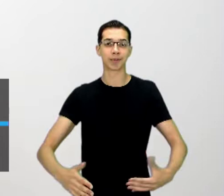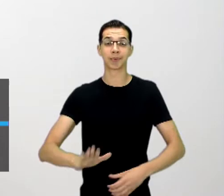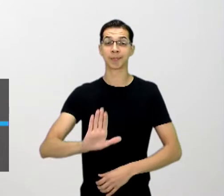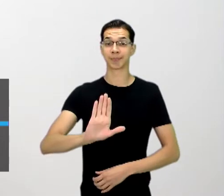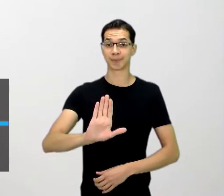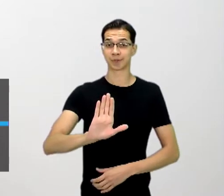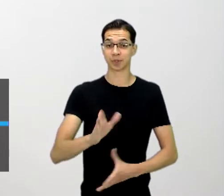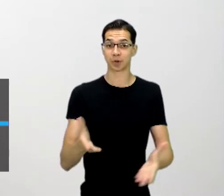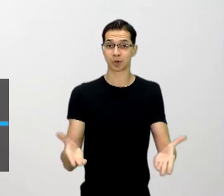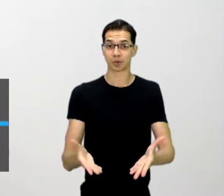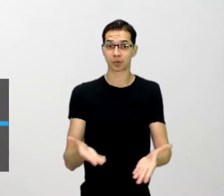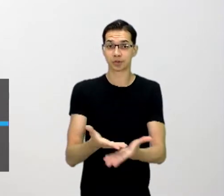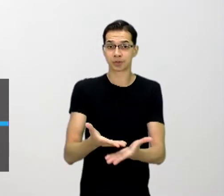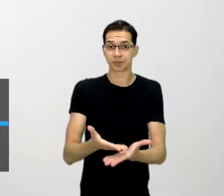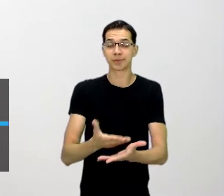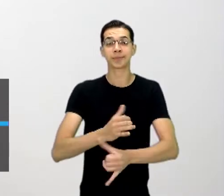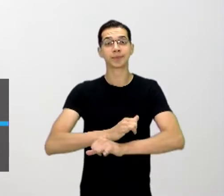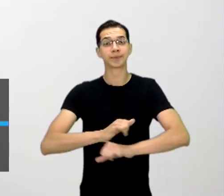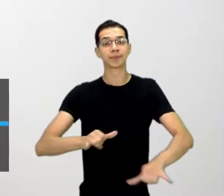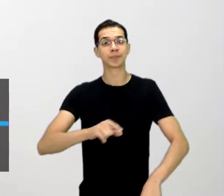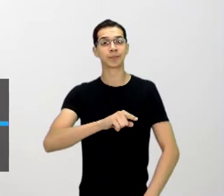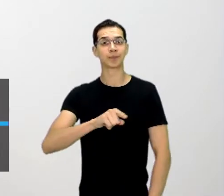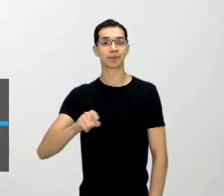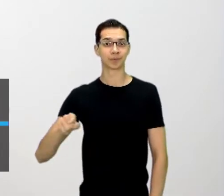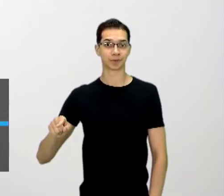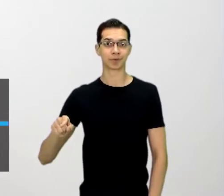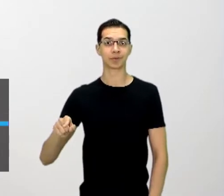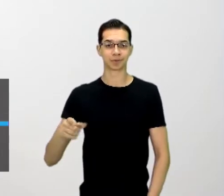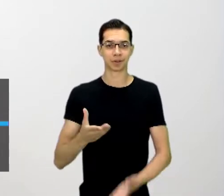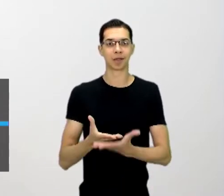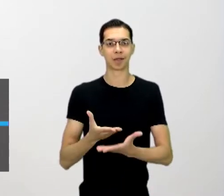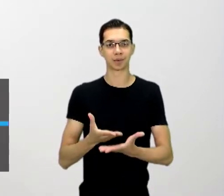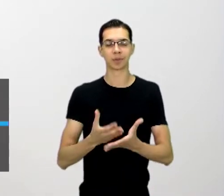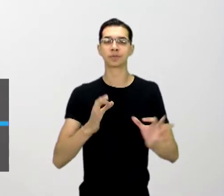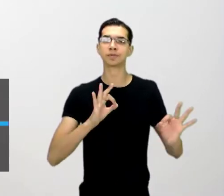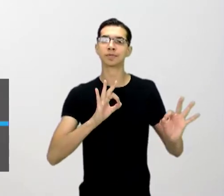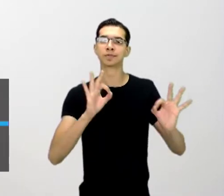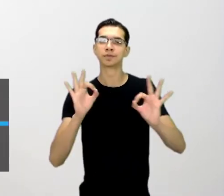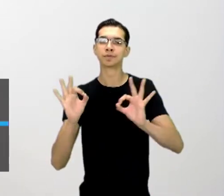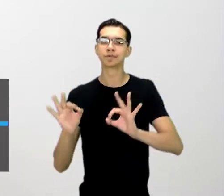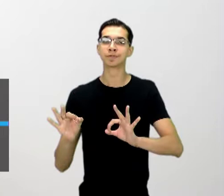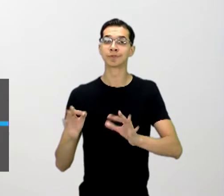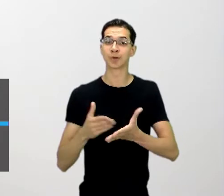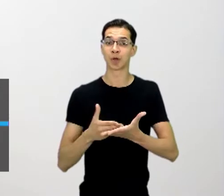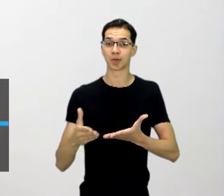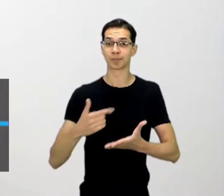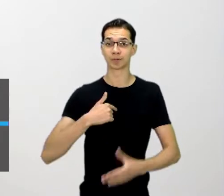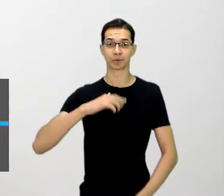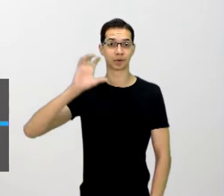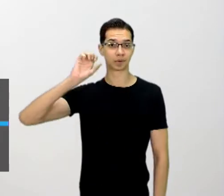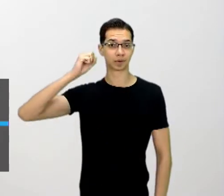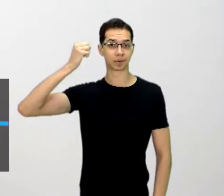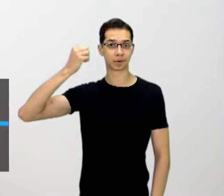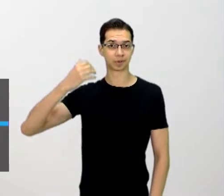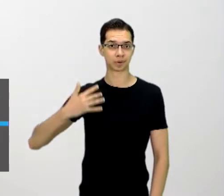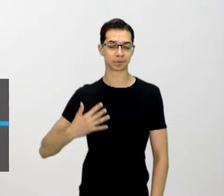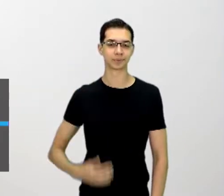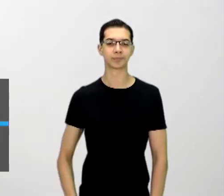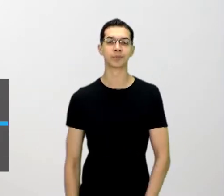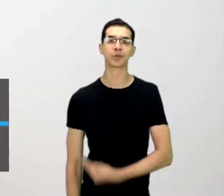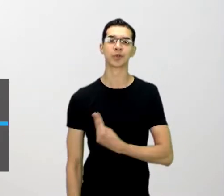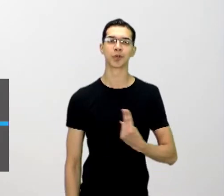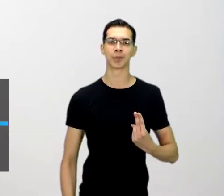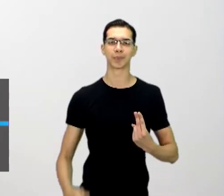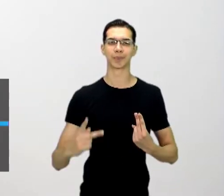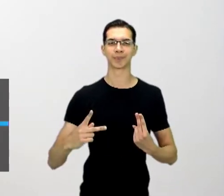de hoje, para que todos vocês tenham acesso à nossa aula, eu vou fazer então a minha descrição. Então, eu sou a professora